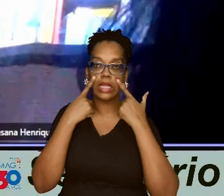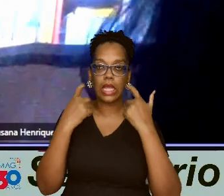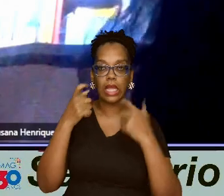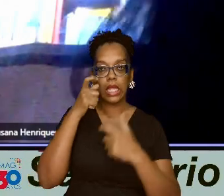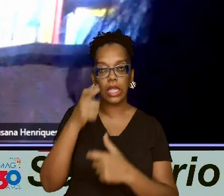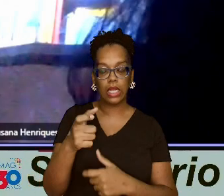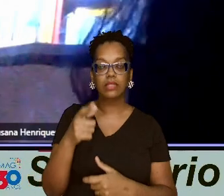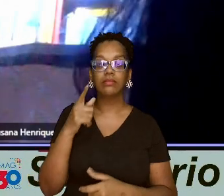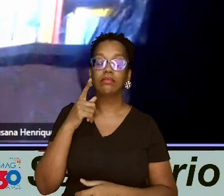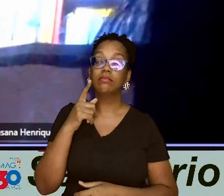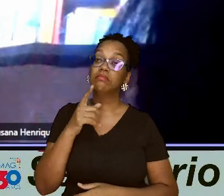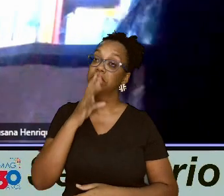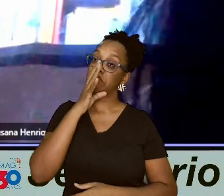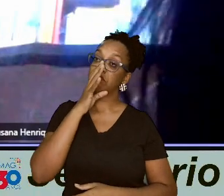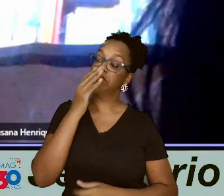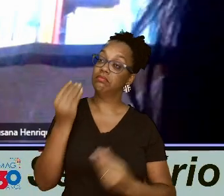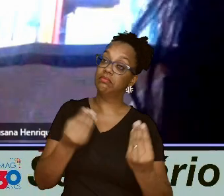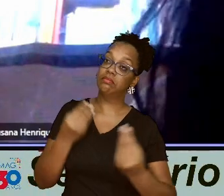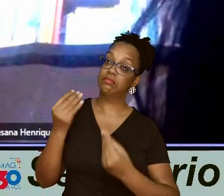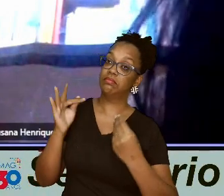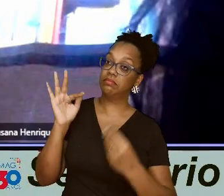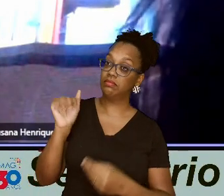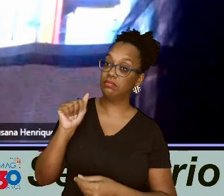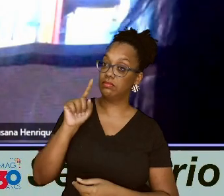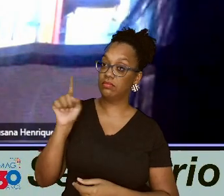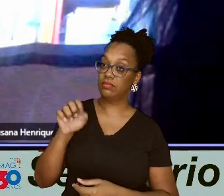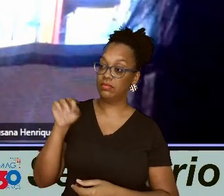como é que a Fazenda Pública está conseguindo